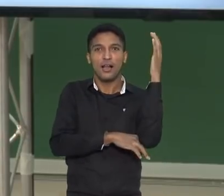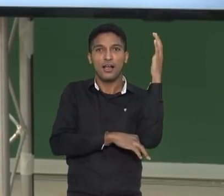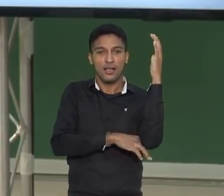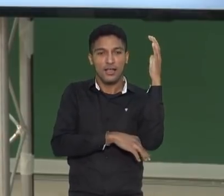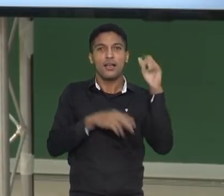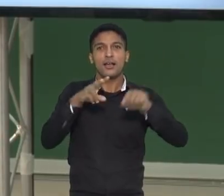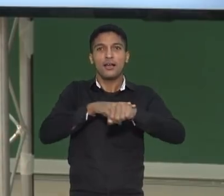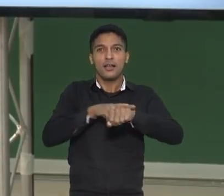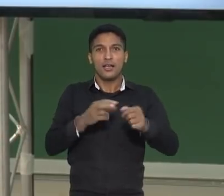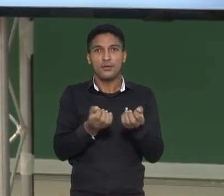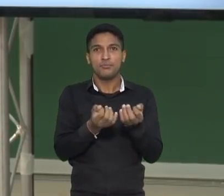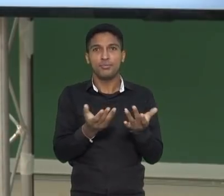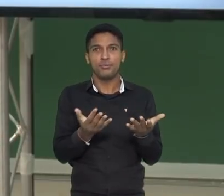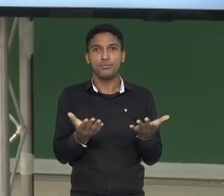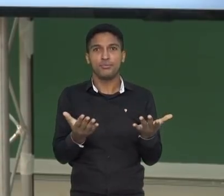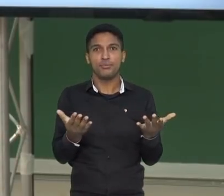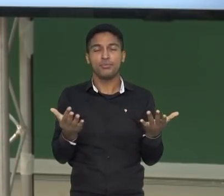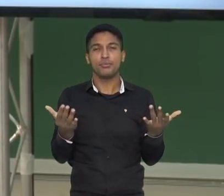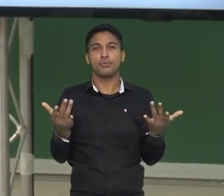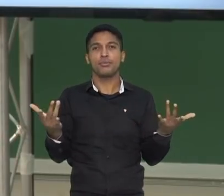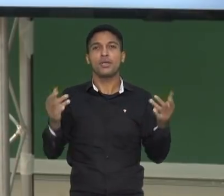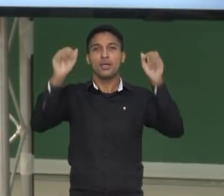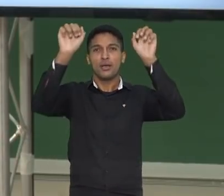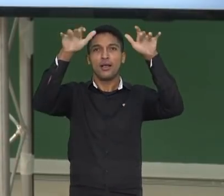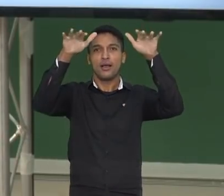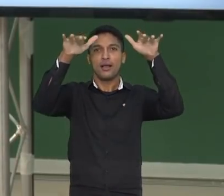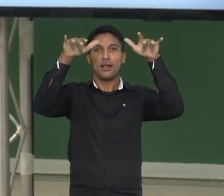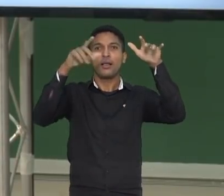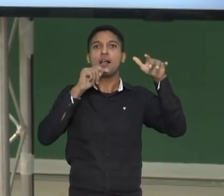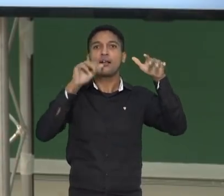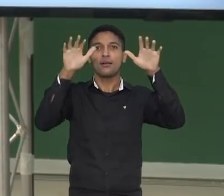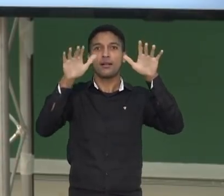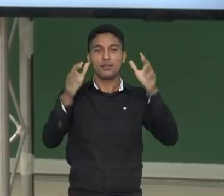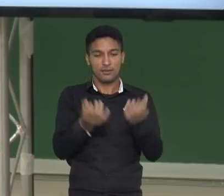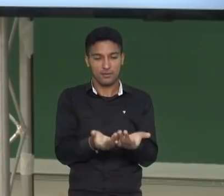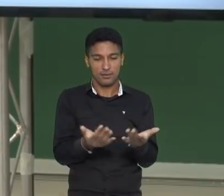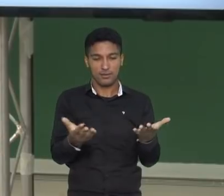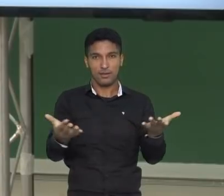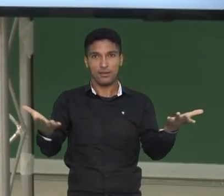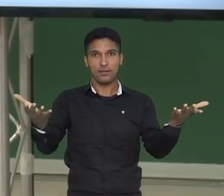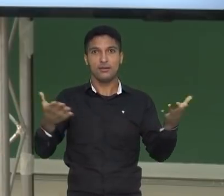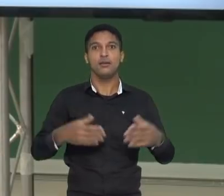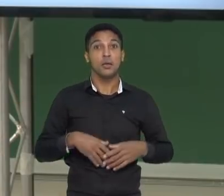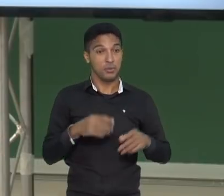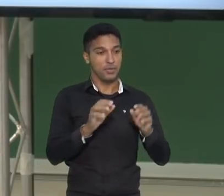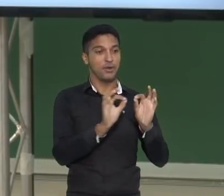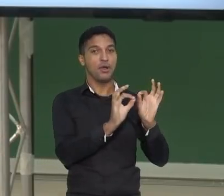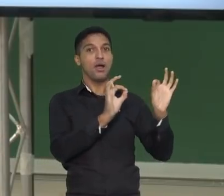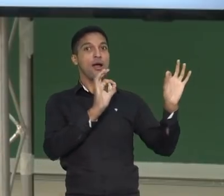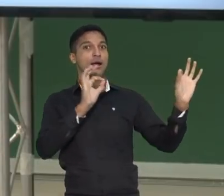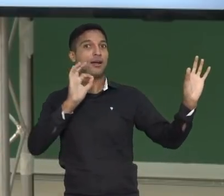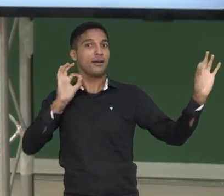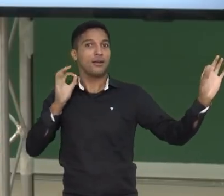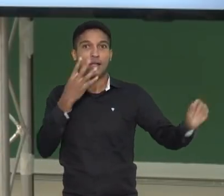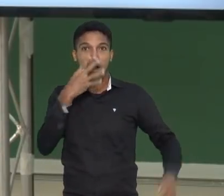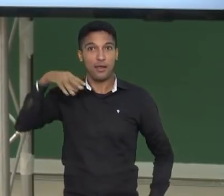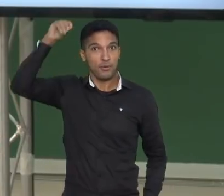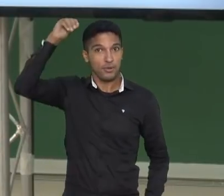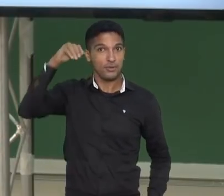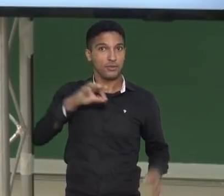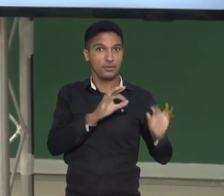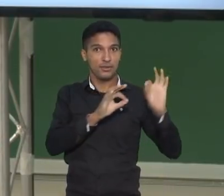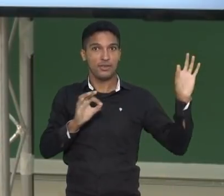de sereno, né? Então, primeiro vai ter uma distância. Aí depois, né, ele vai